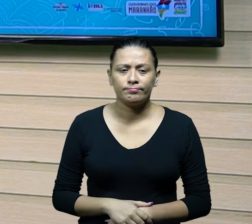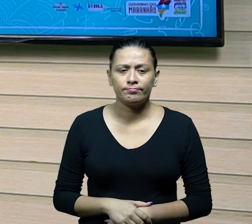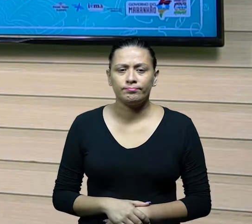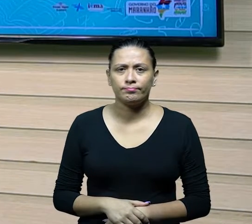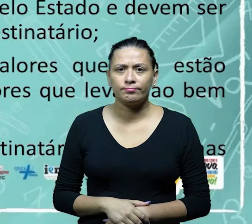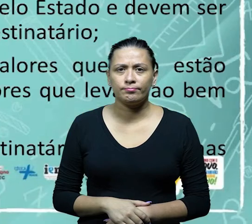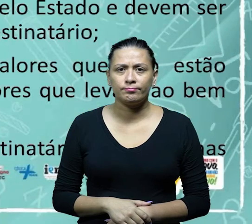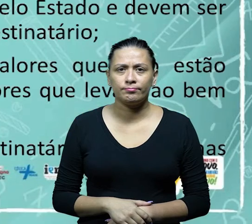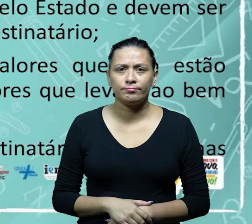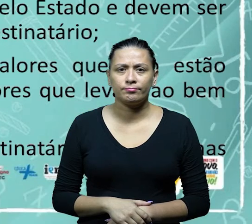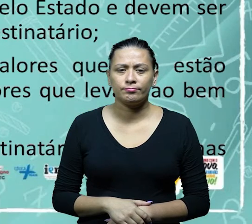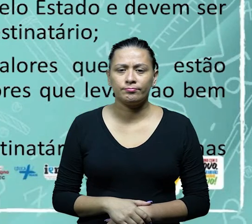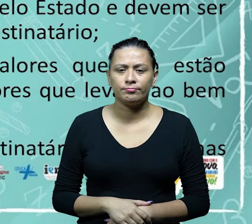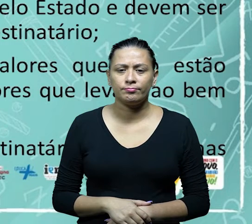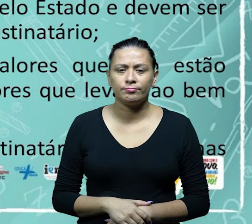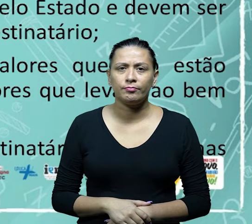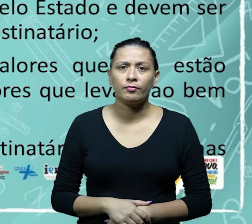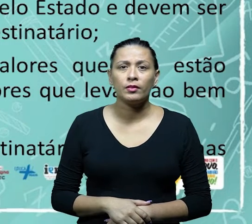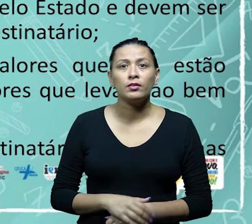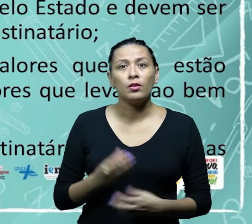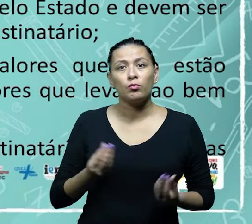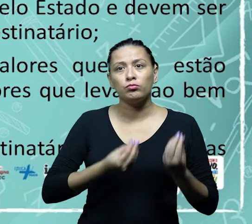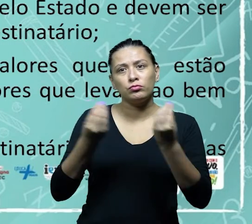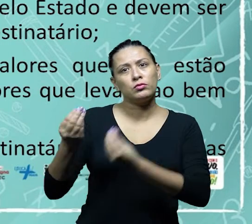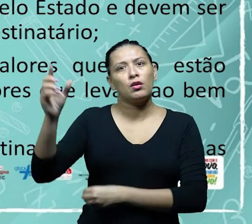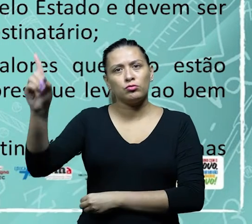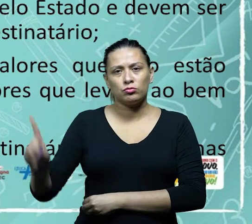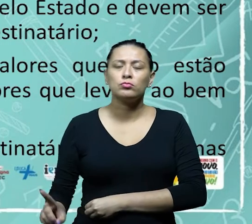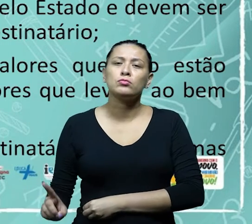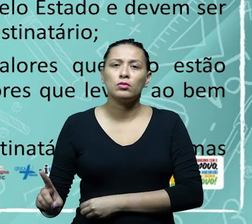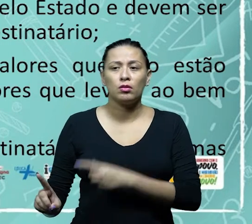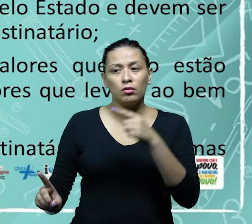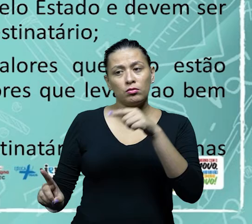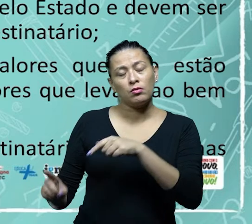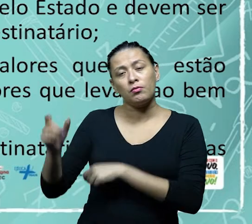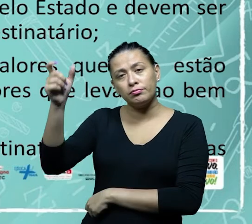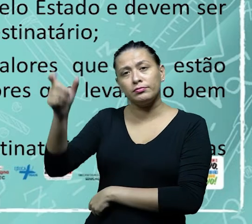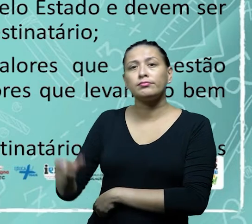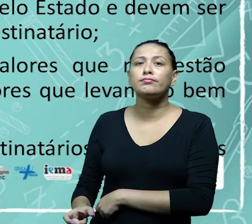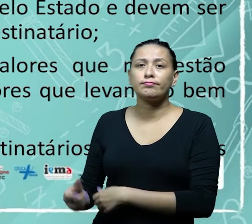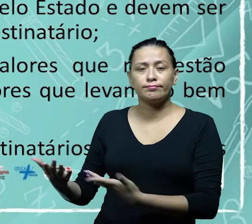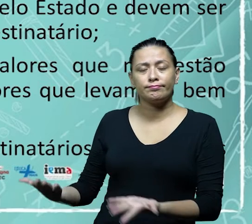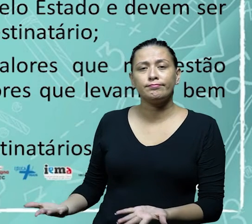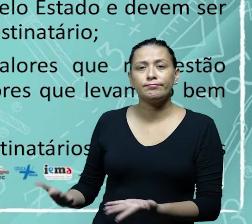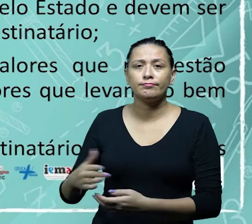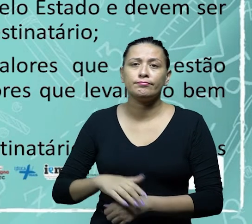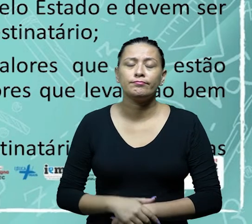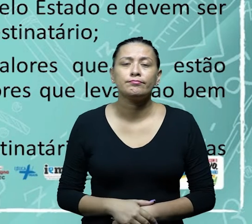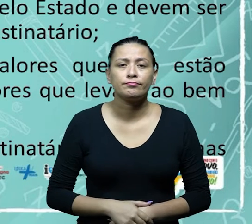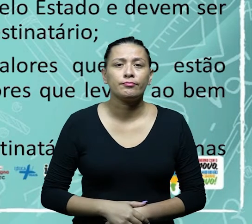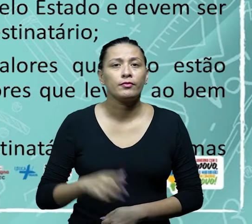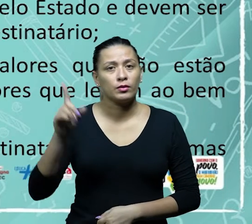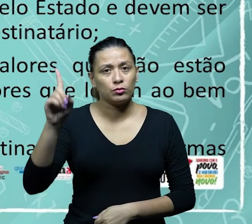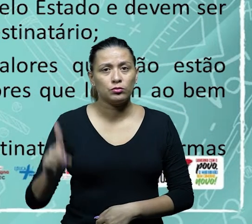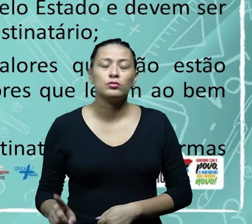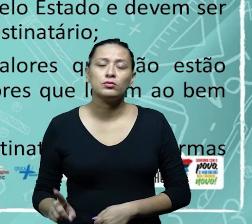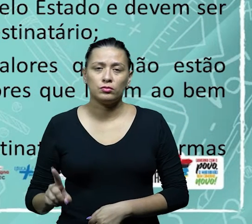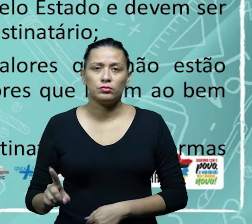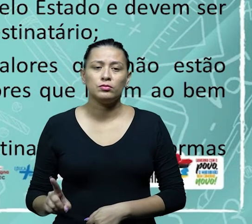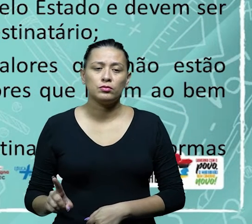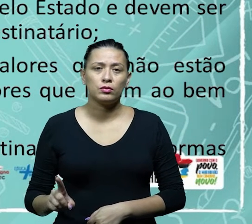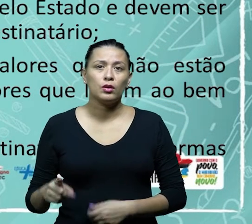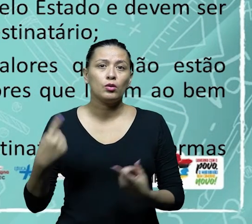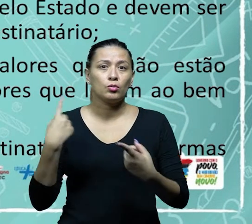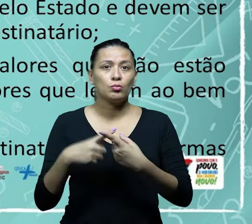né então ela das direito ela atribui poderes e garantias ao destinatário tá bom